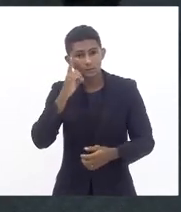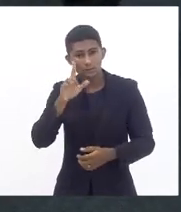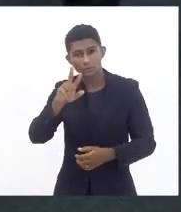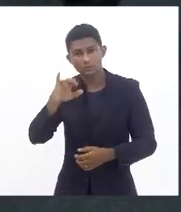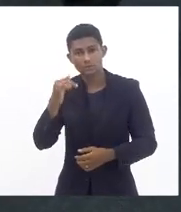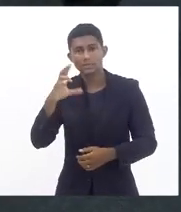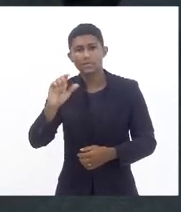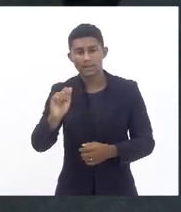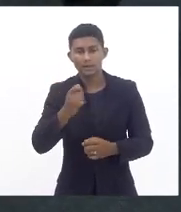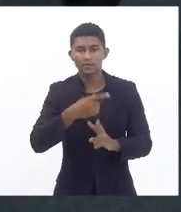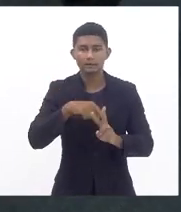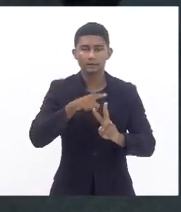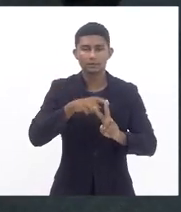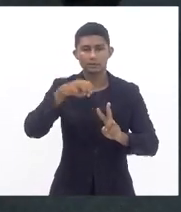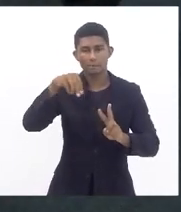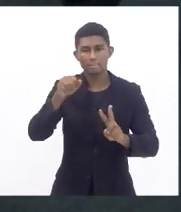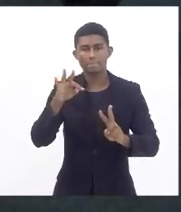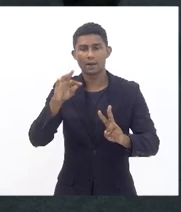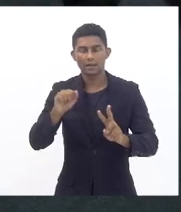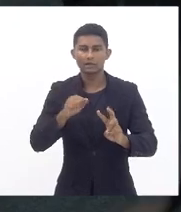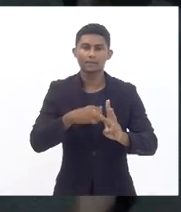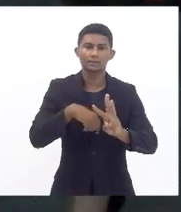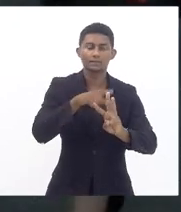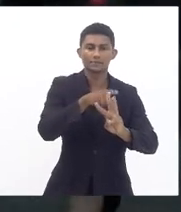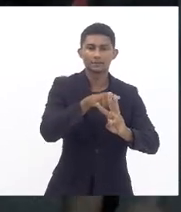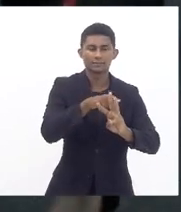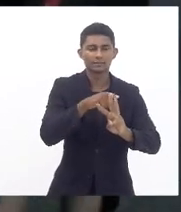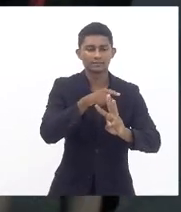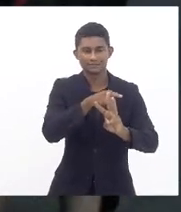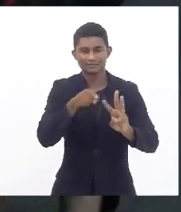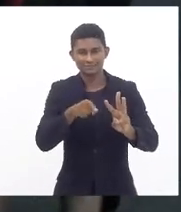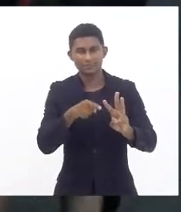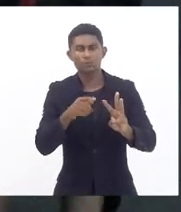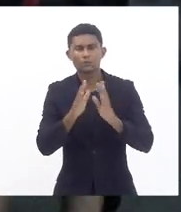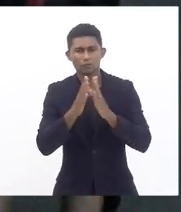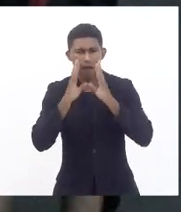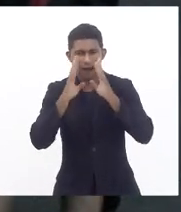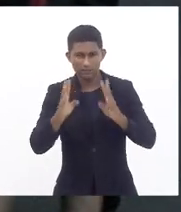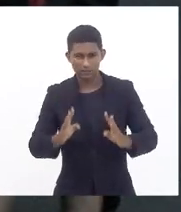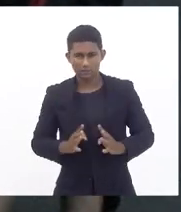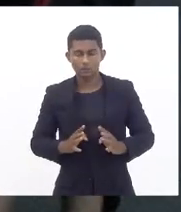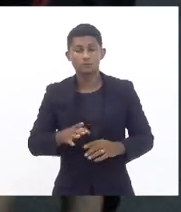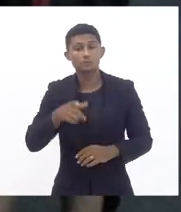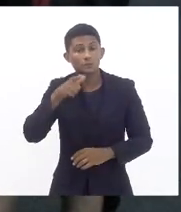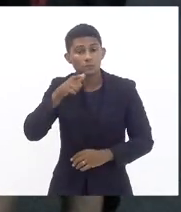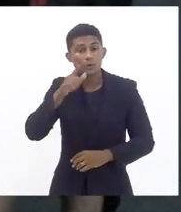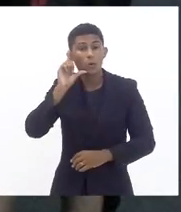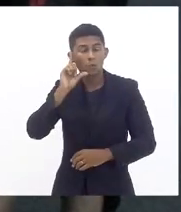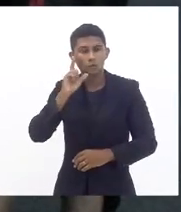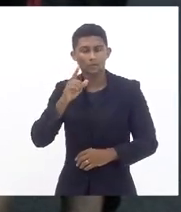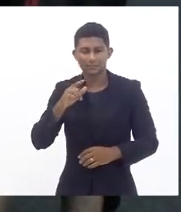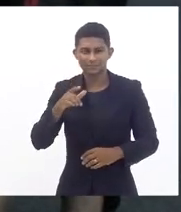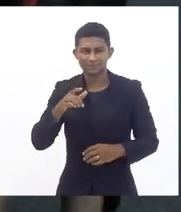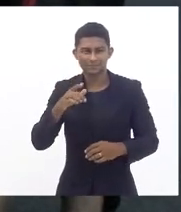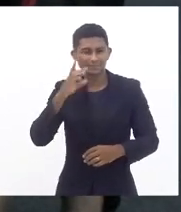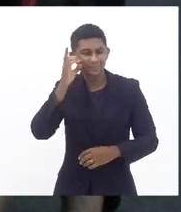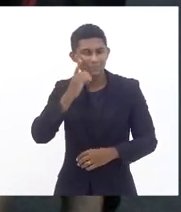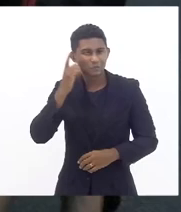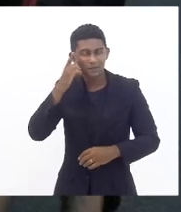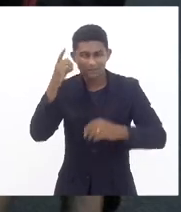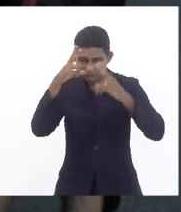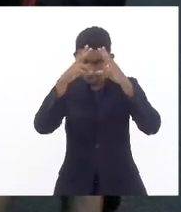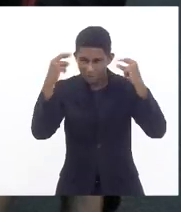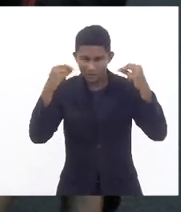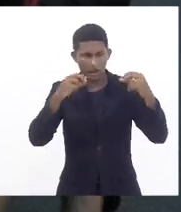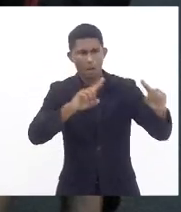Ju, enfim, prestassem atenção, como sempre prestam. Ontem eu fui provocado pela deputada enfermeira Rejane,